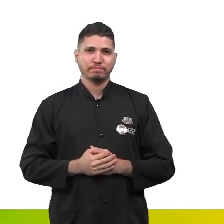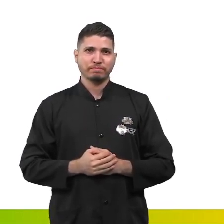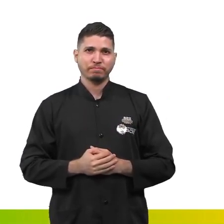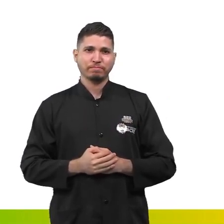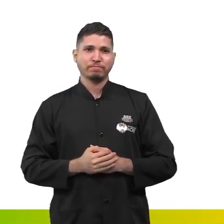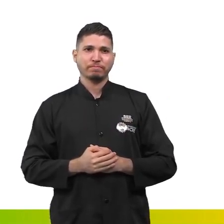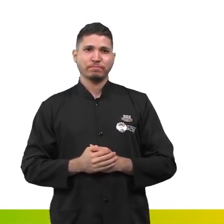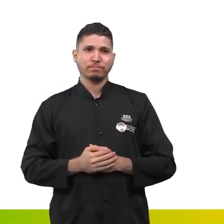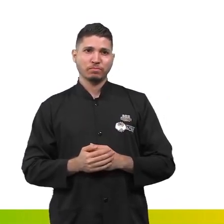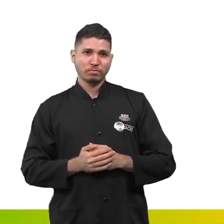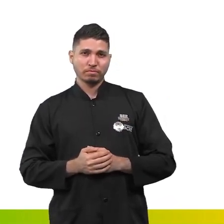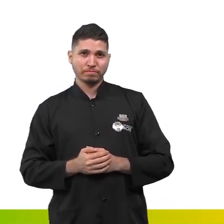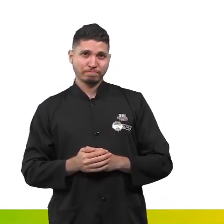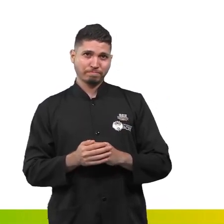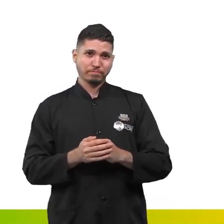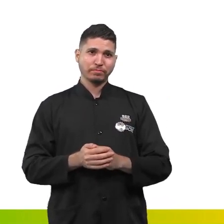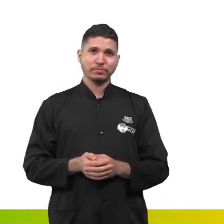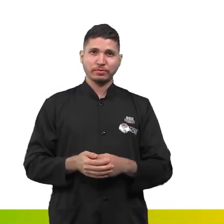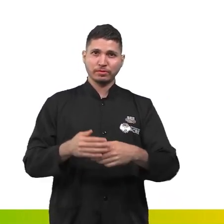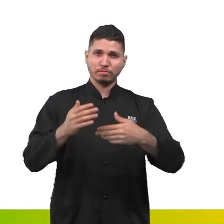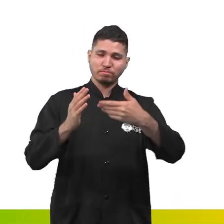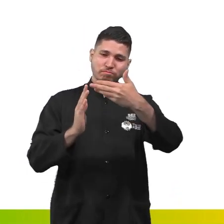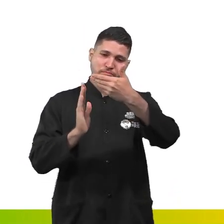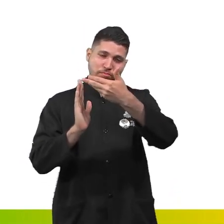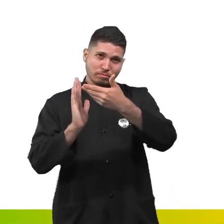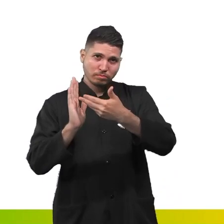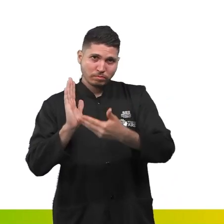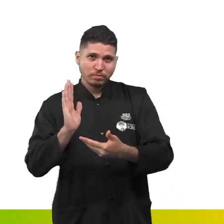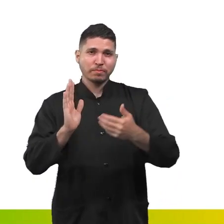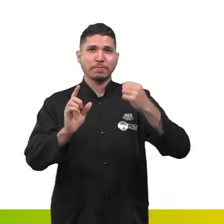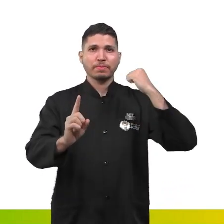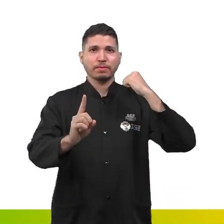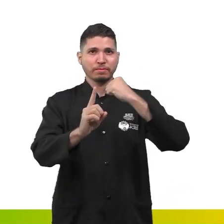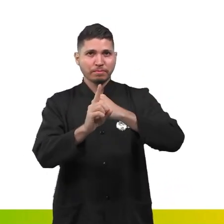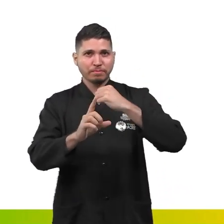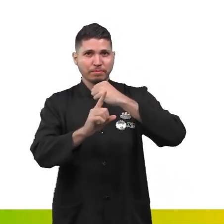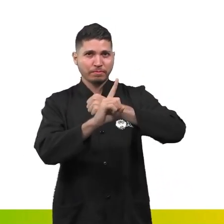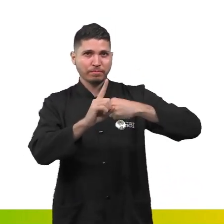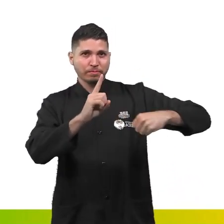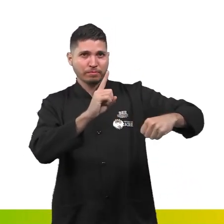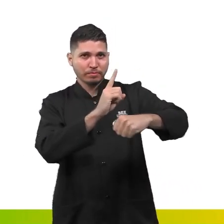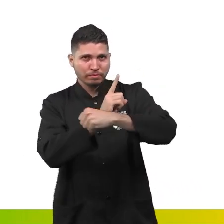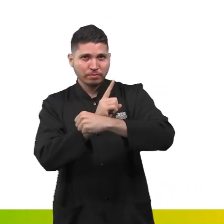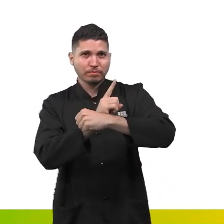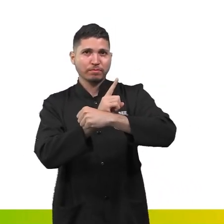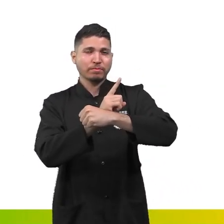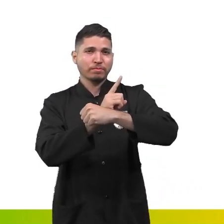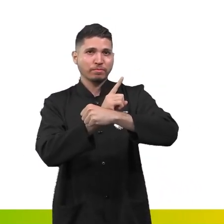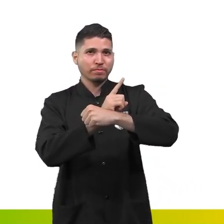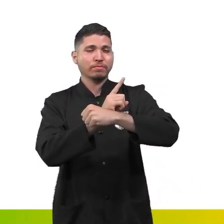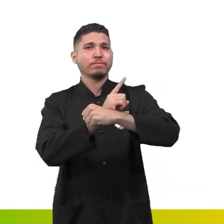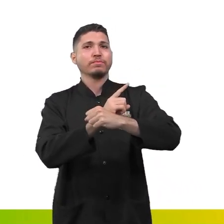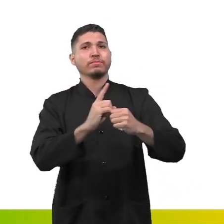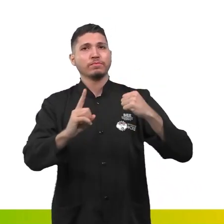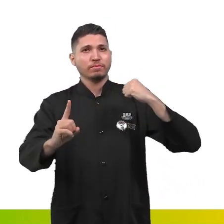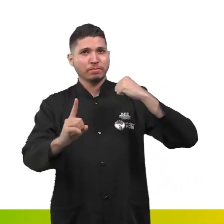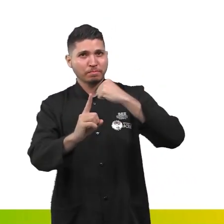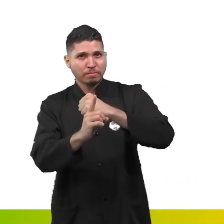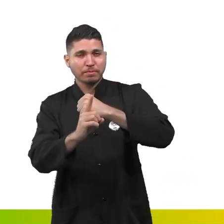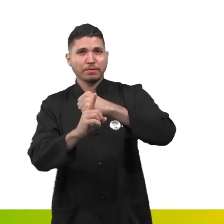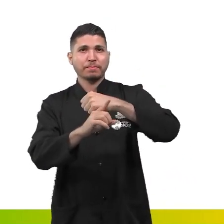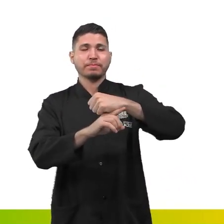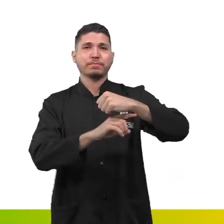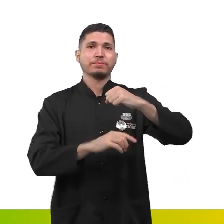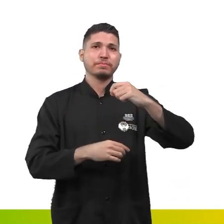Analisaremos os impactos sociais, olha aí, ó, impactos sociais, impactos econômicos e também